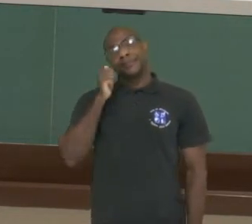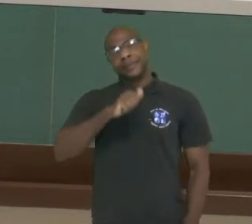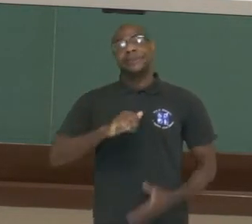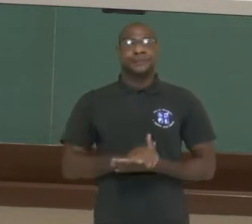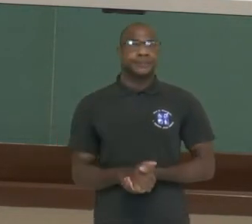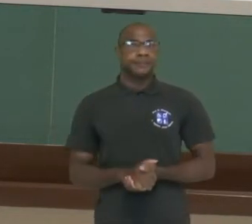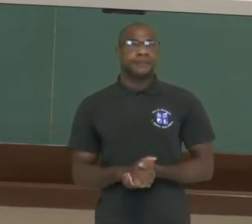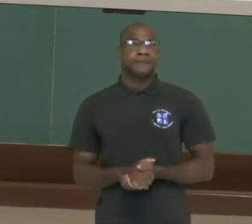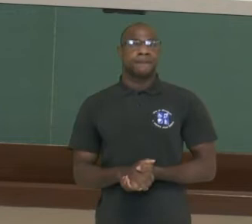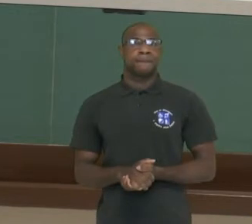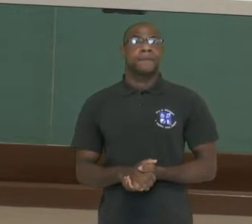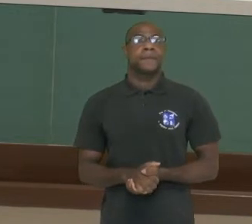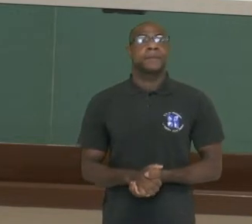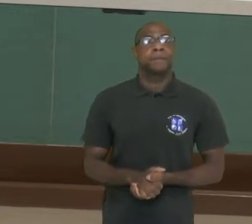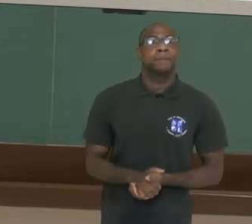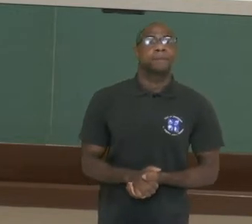feminino.